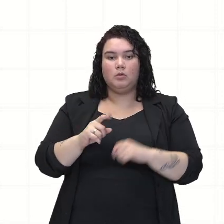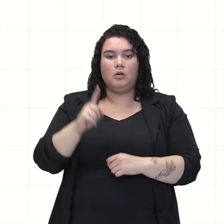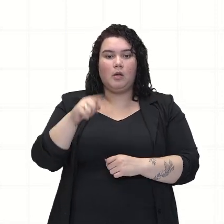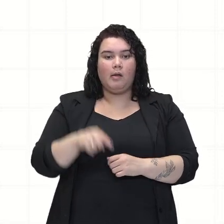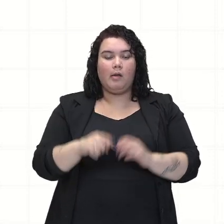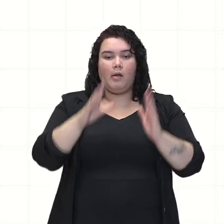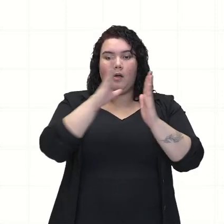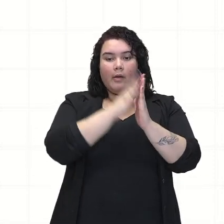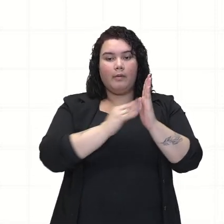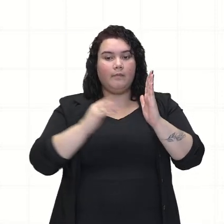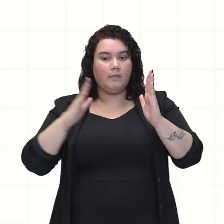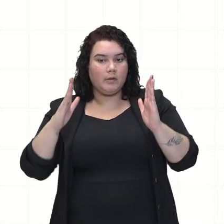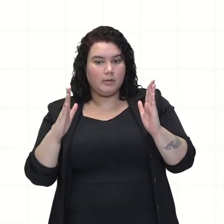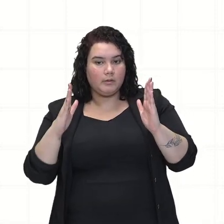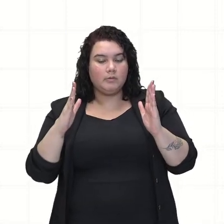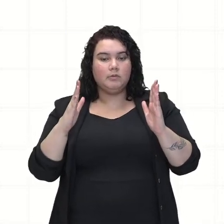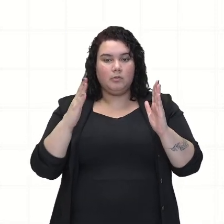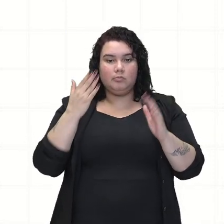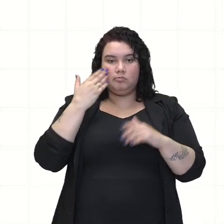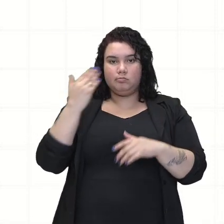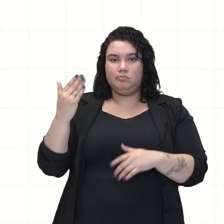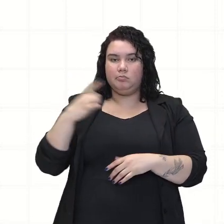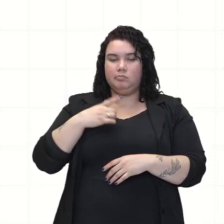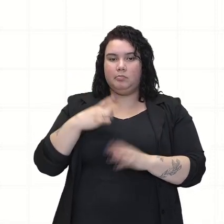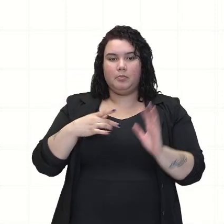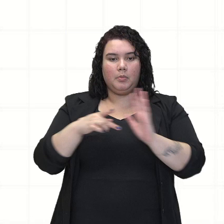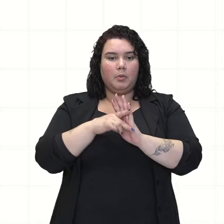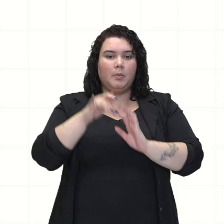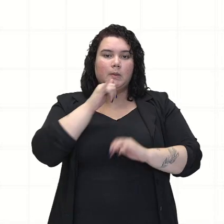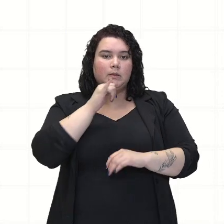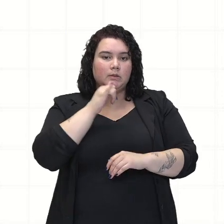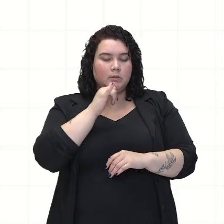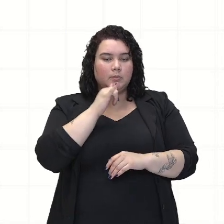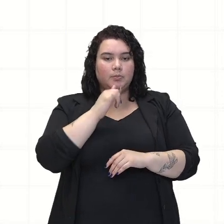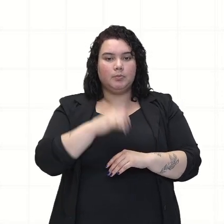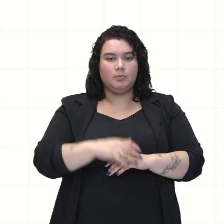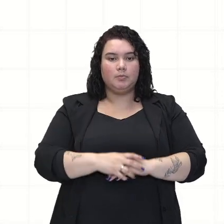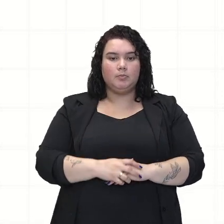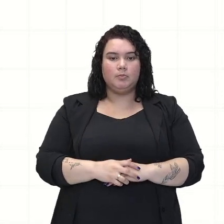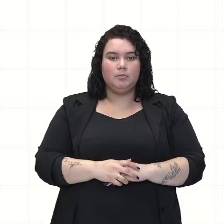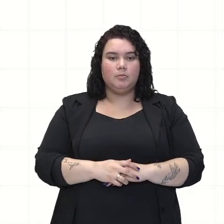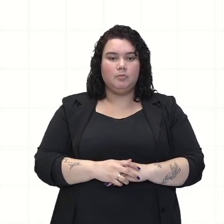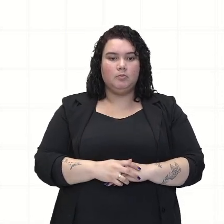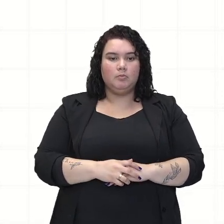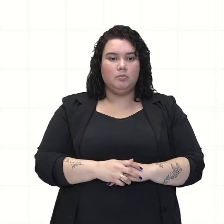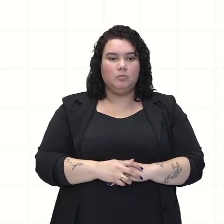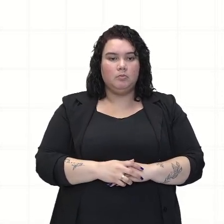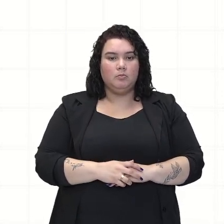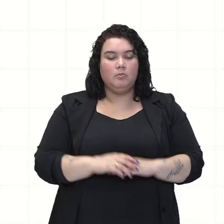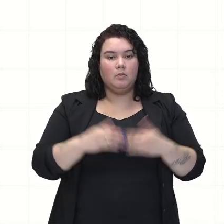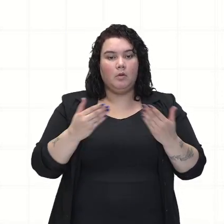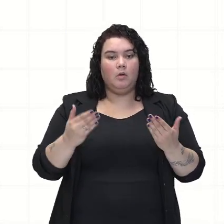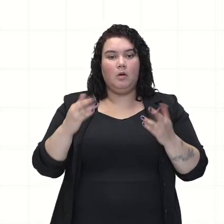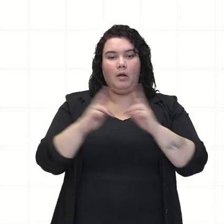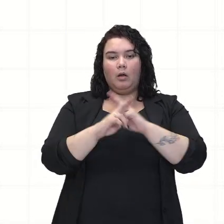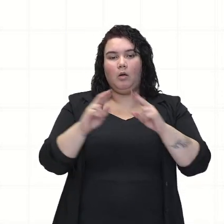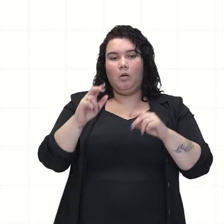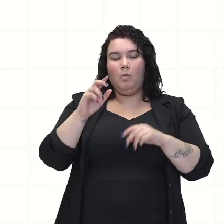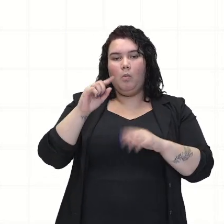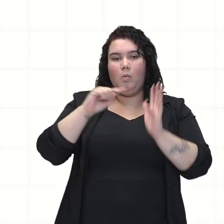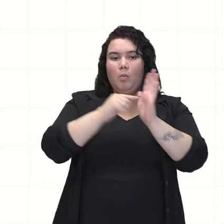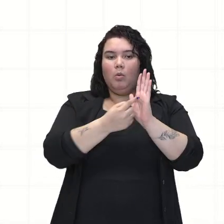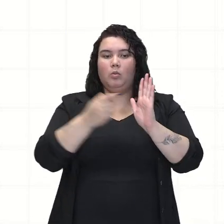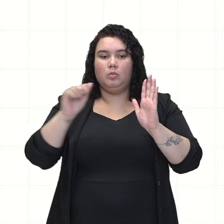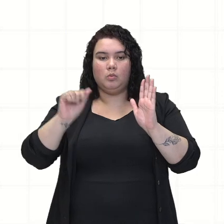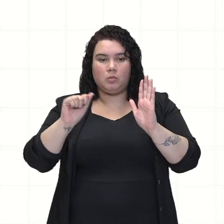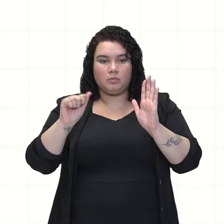reflexão, né? Teríamos um C aqui, um outro C. Em relação ao A, ó, vejam que ele está onde